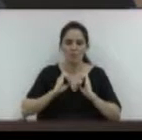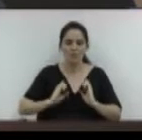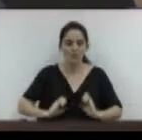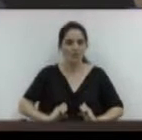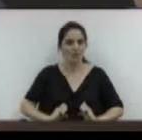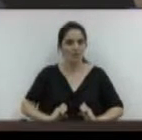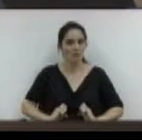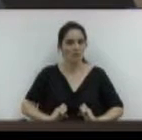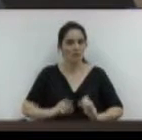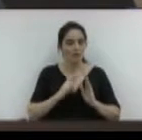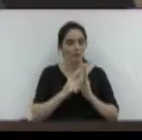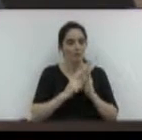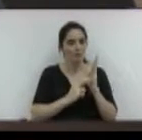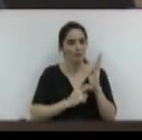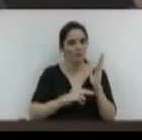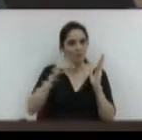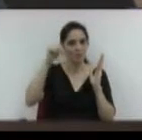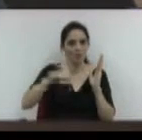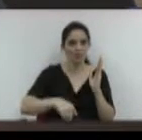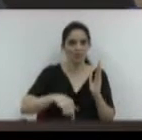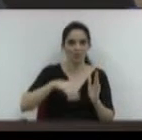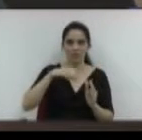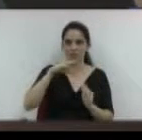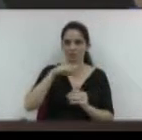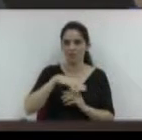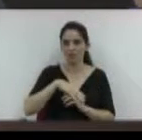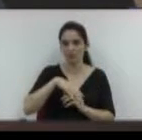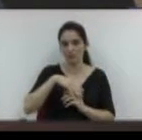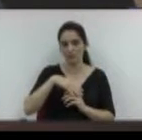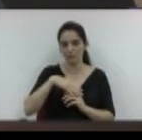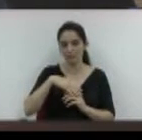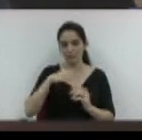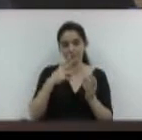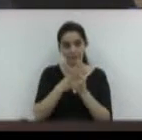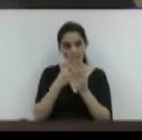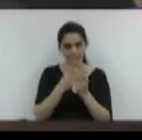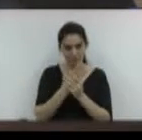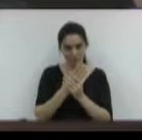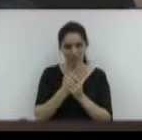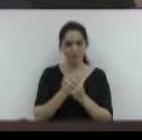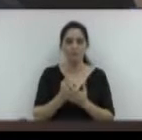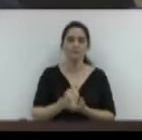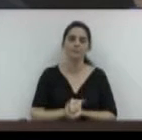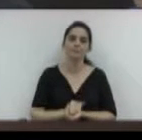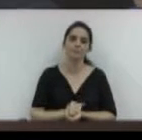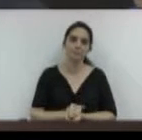e do regimento interno desta Casa, conforme fundamentação abaixo.